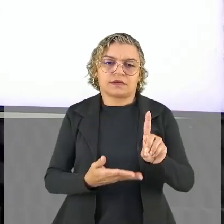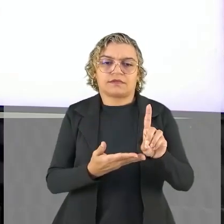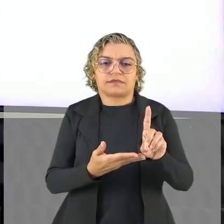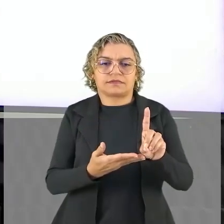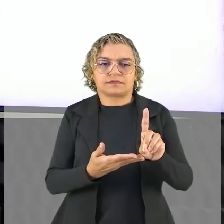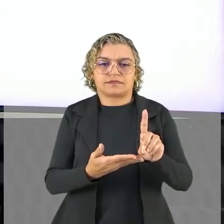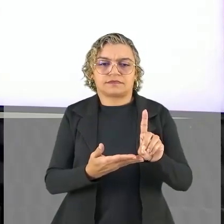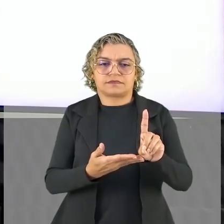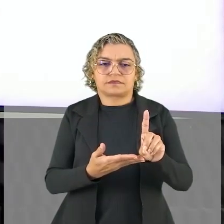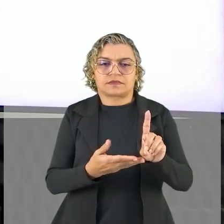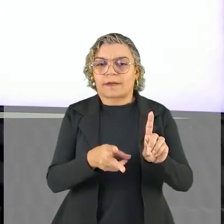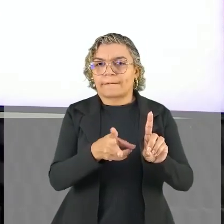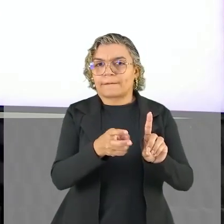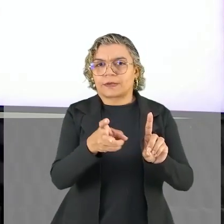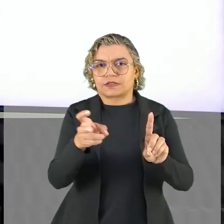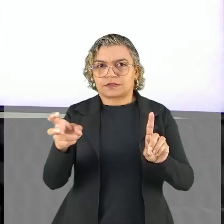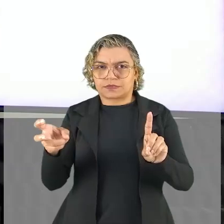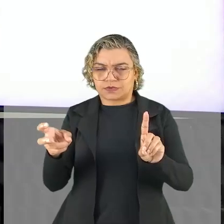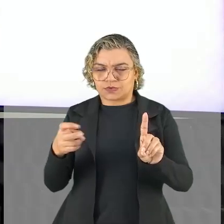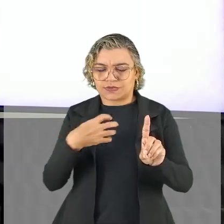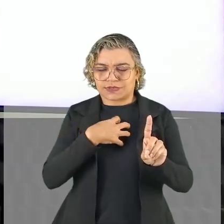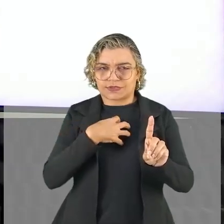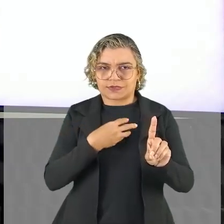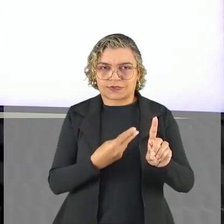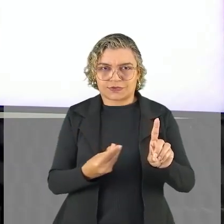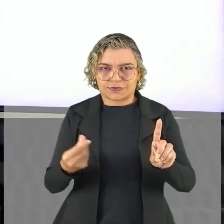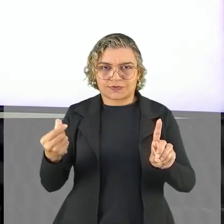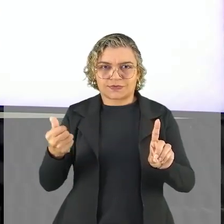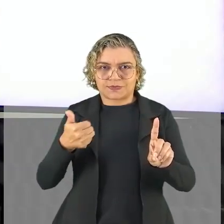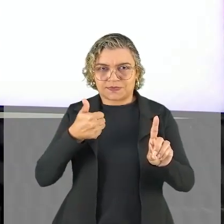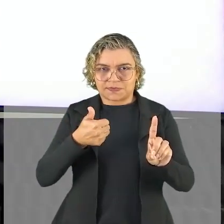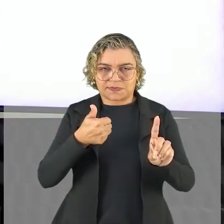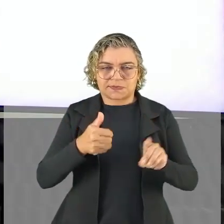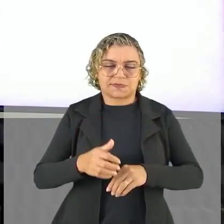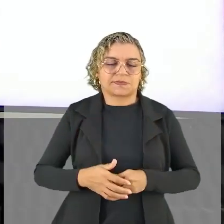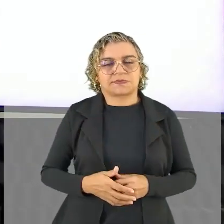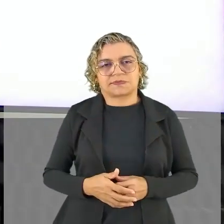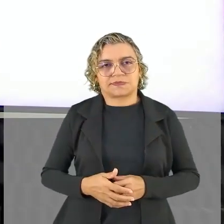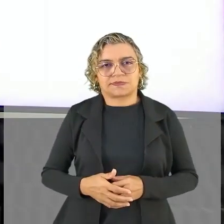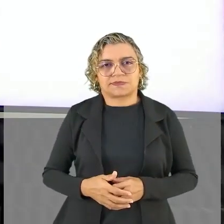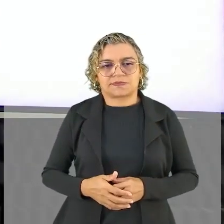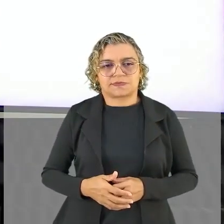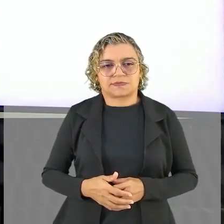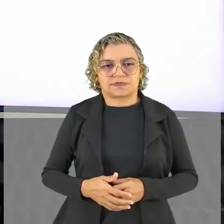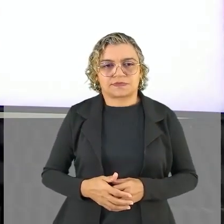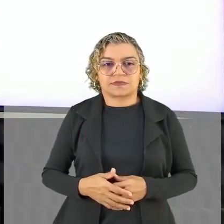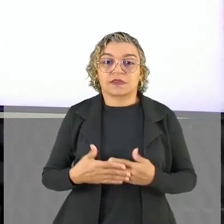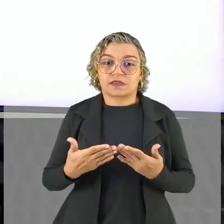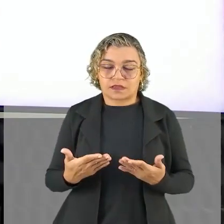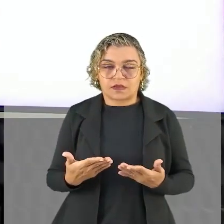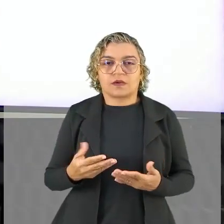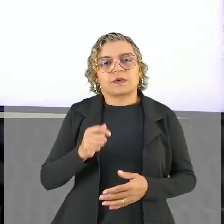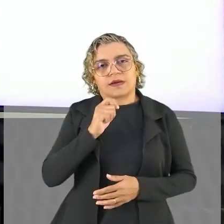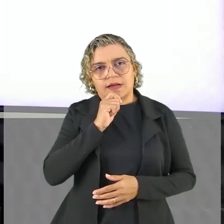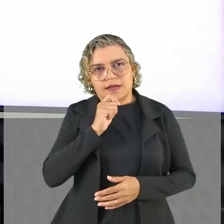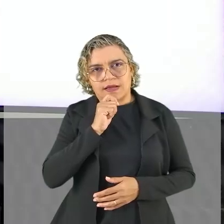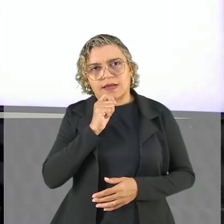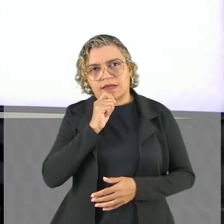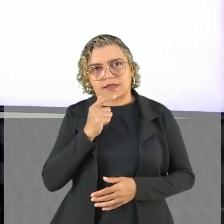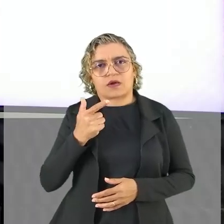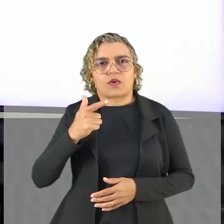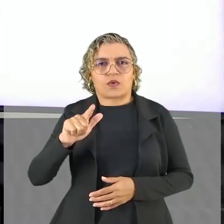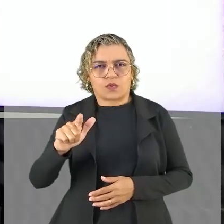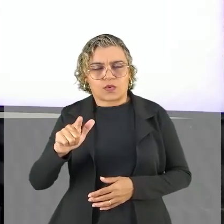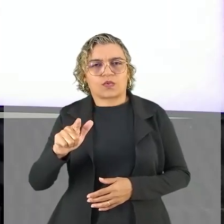D, percepção dos sentidos. Beleza, pessoal? Então, a gente ainda vai resolver aqui nas próximas